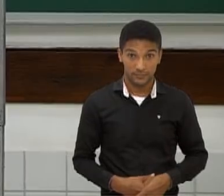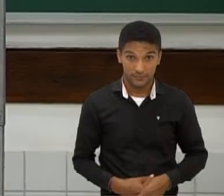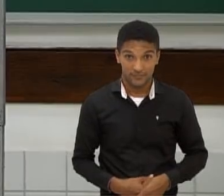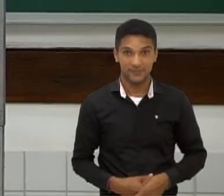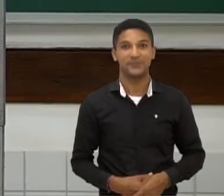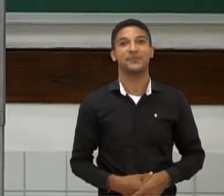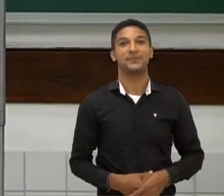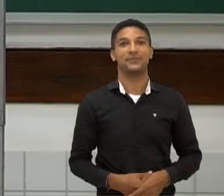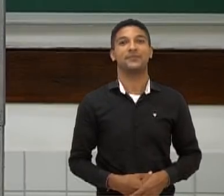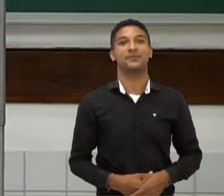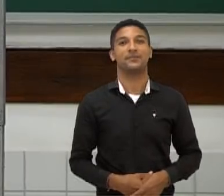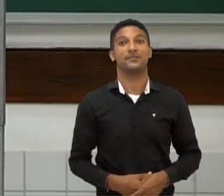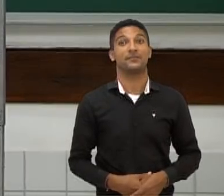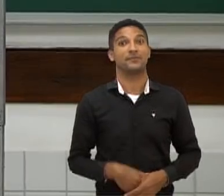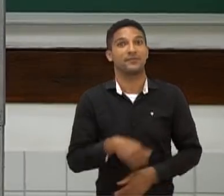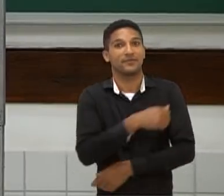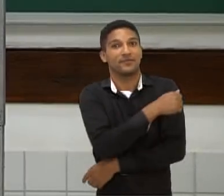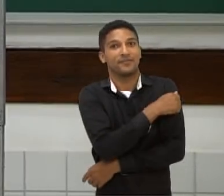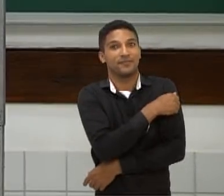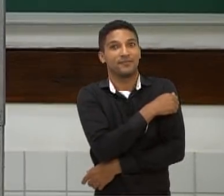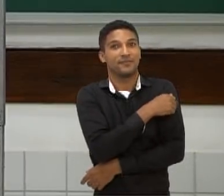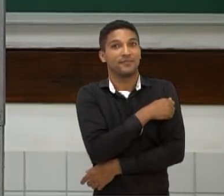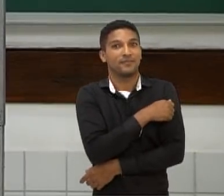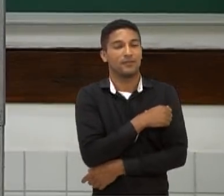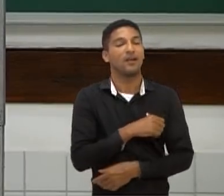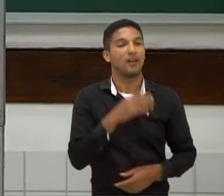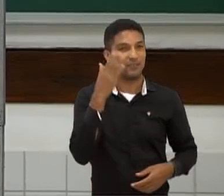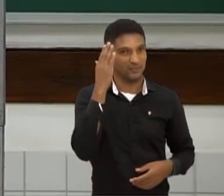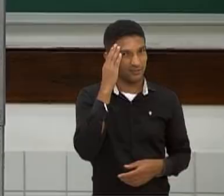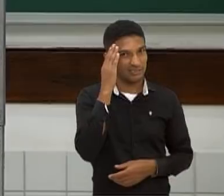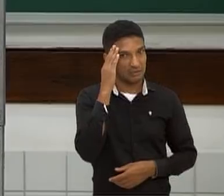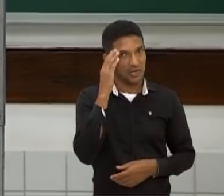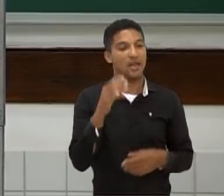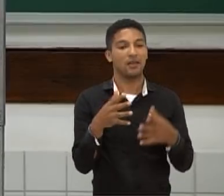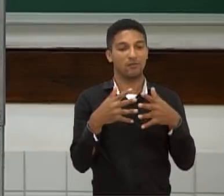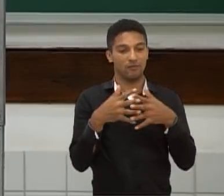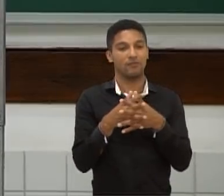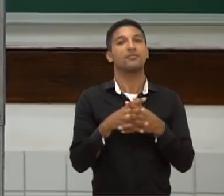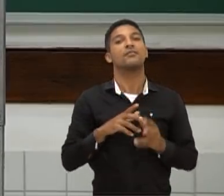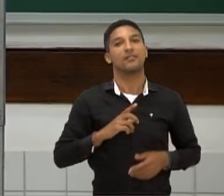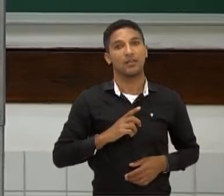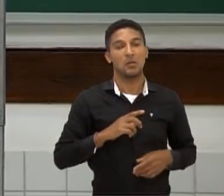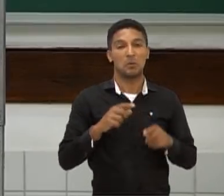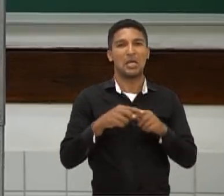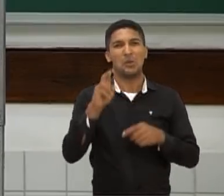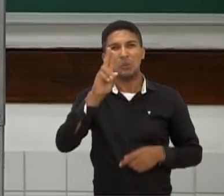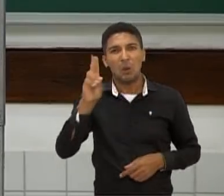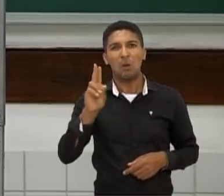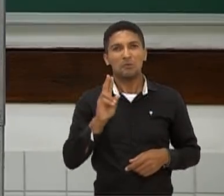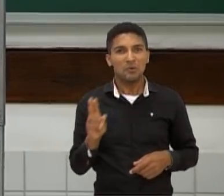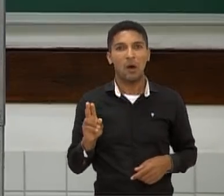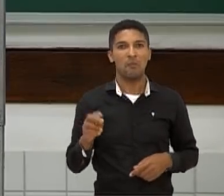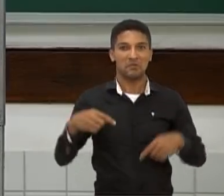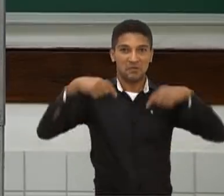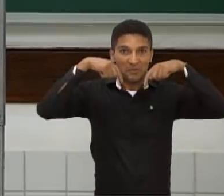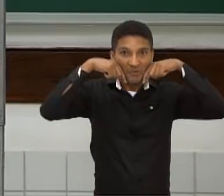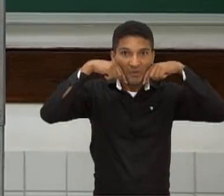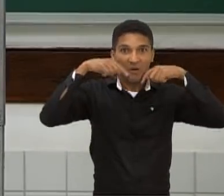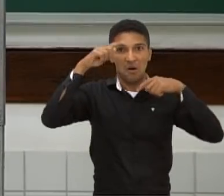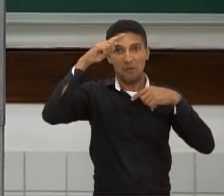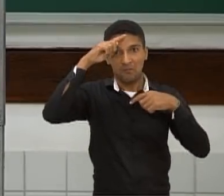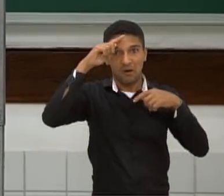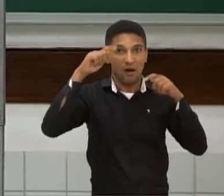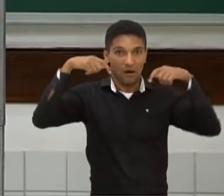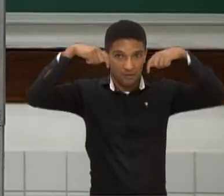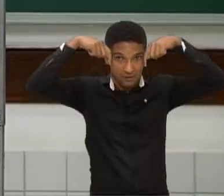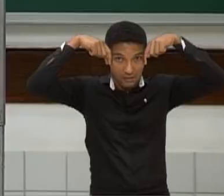E aí, galerinha, eu sei que é confuso, que nem a professora falou, é tanto nome, né, pra gente ficar imaginando, né? Mas vamos lá, vamos